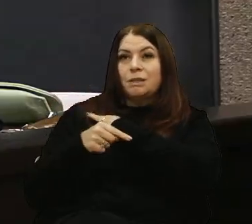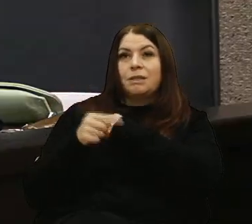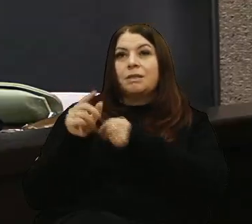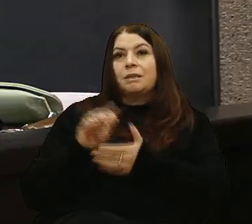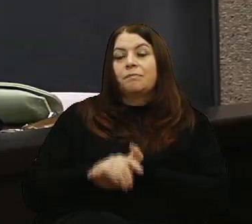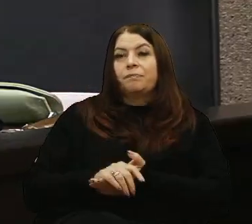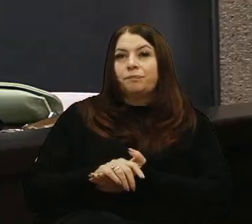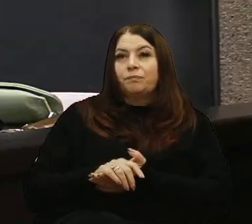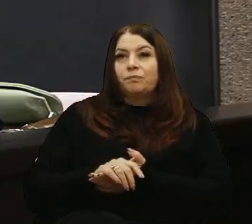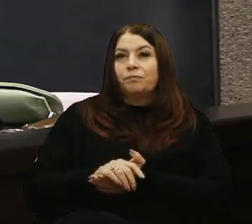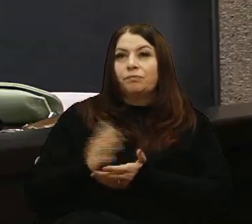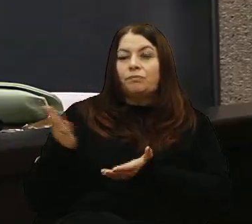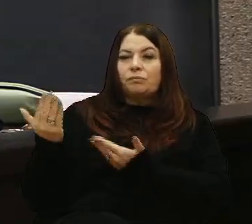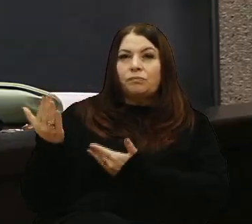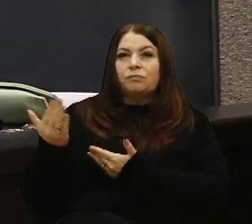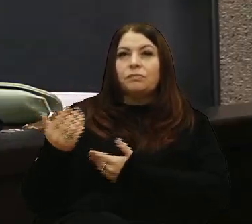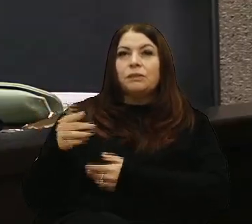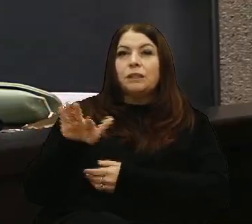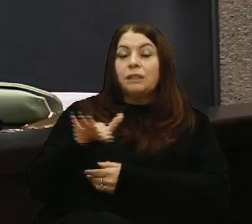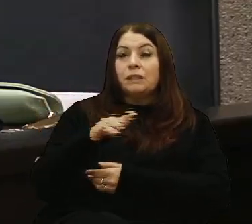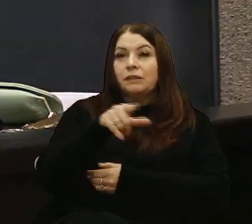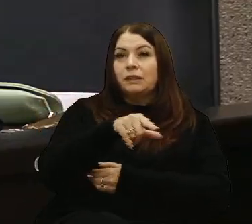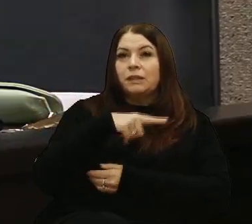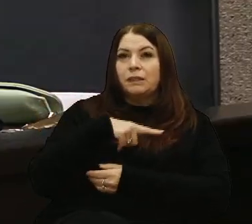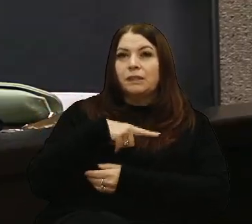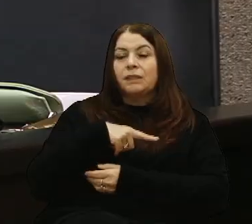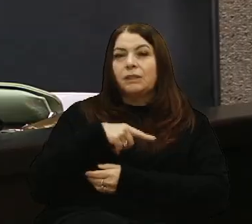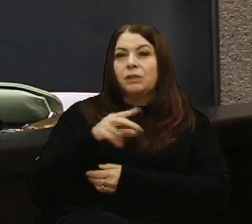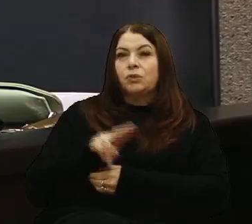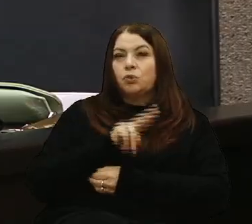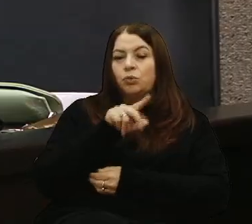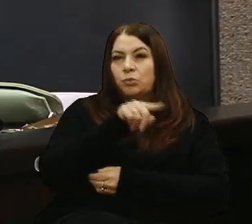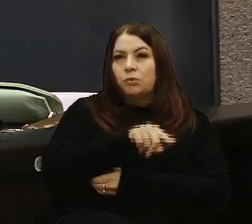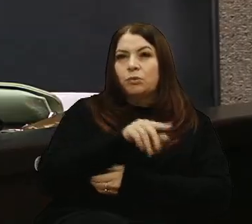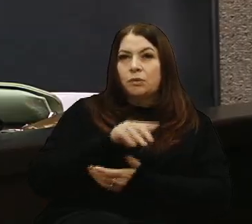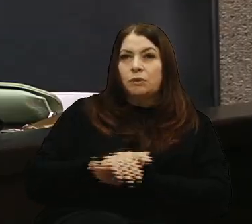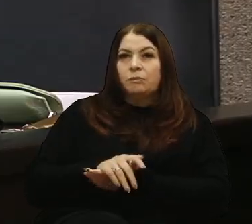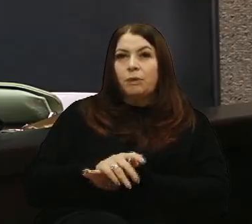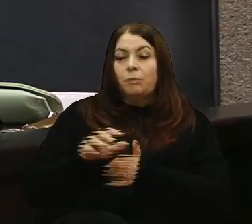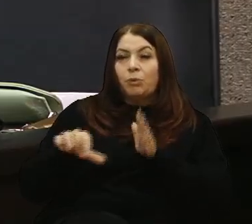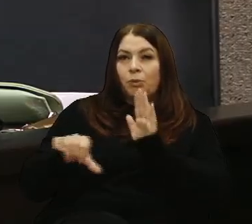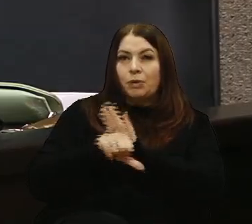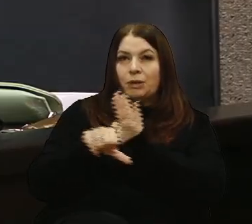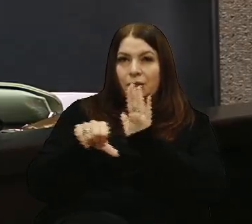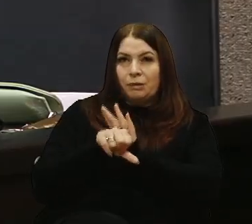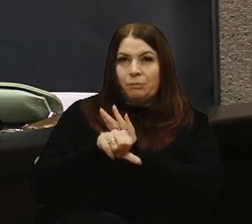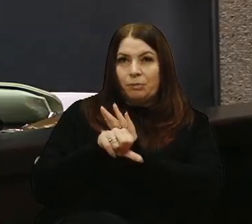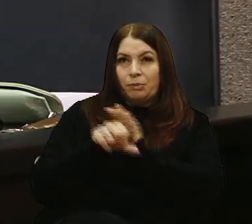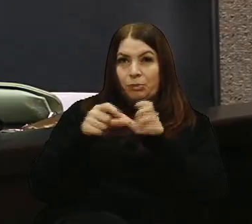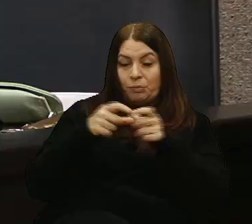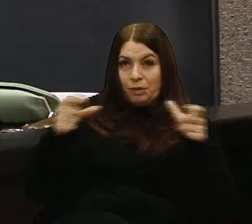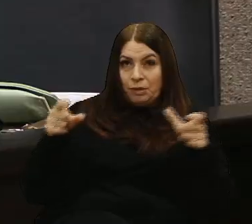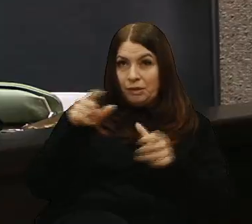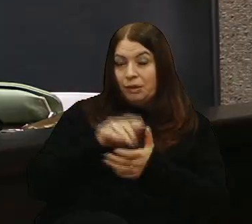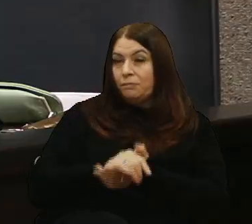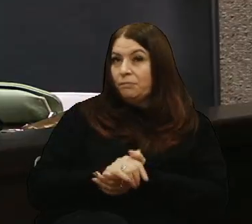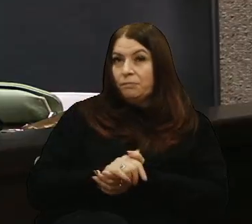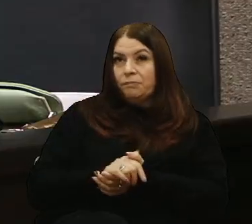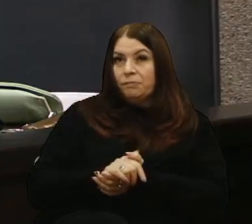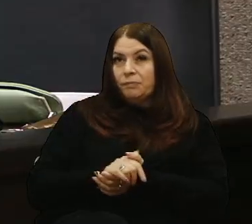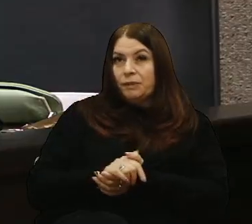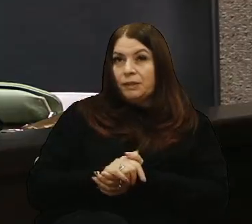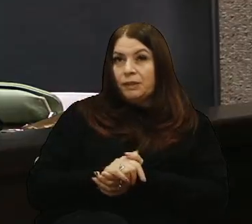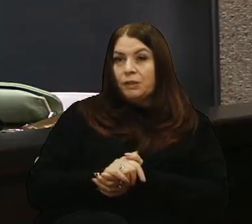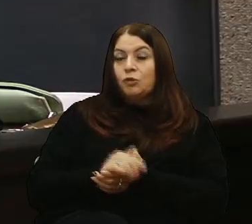desses adolescentes, muitas vezes eles são utilizados para o crime dos grandes, né? Não,